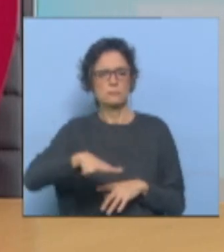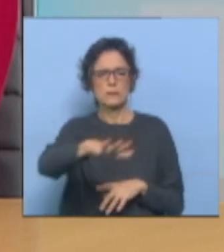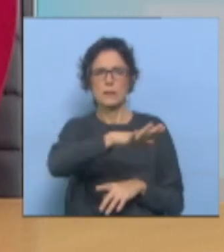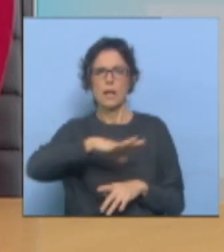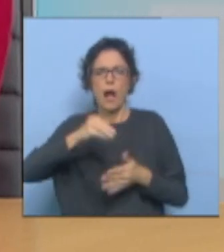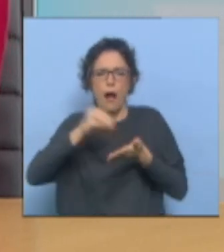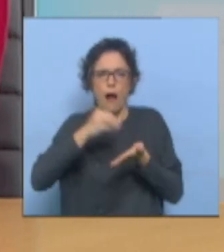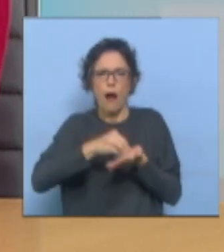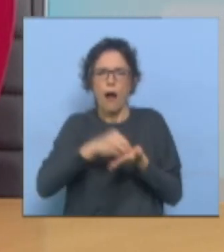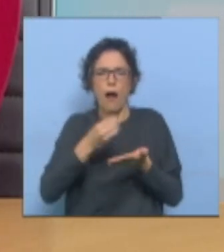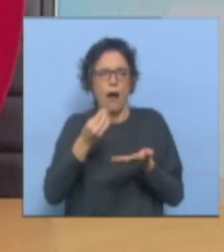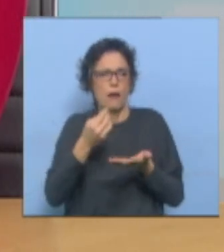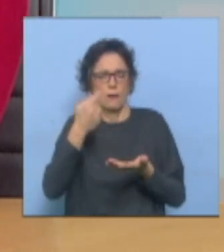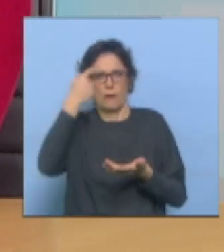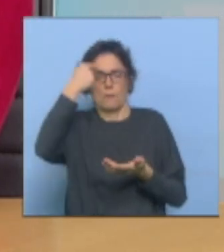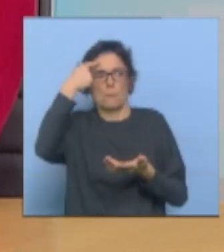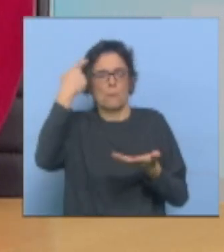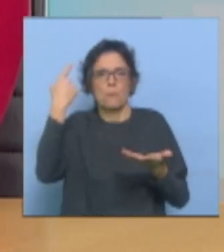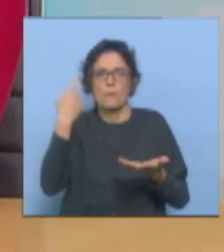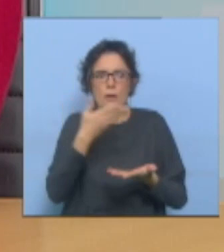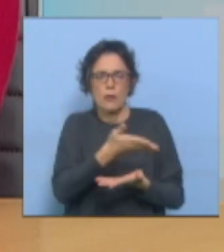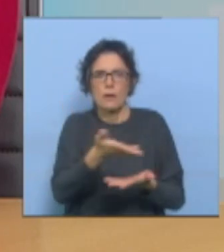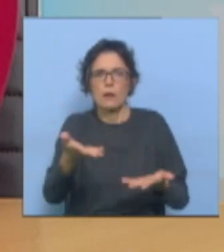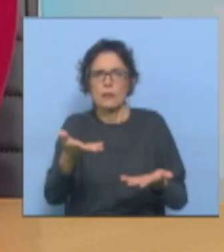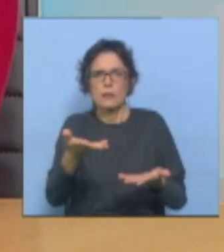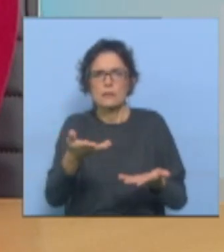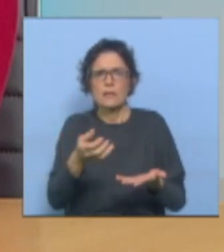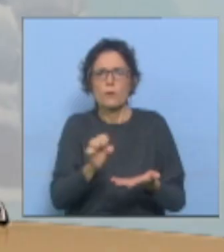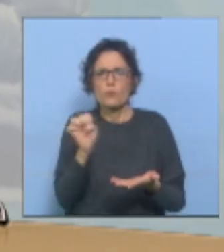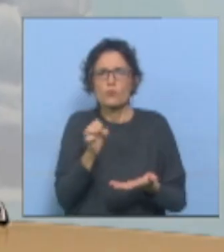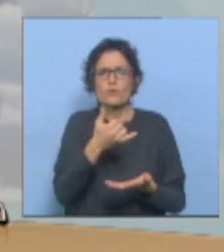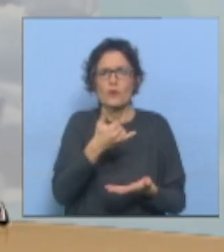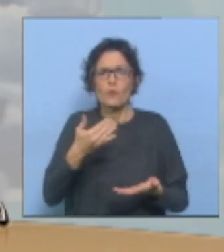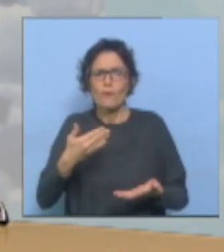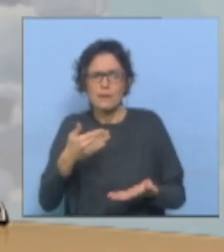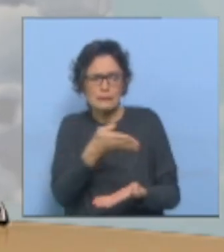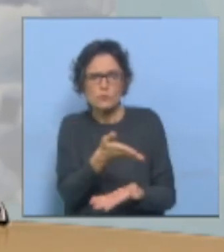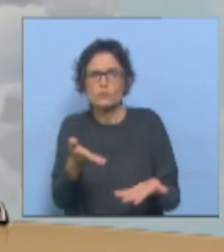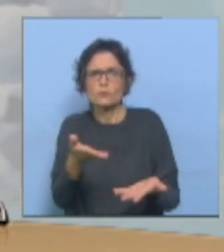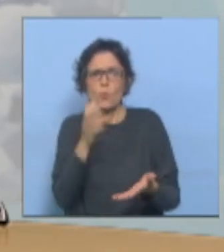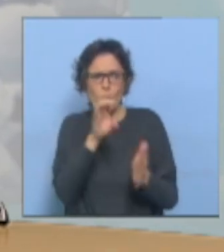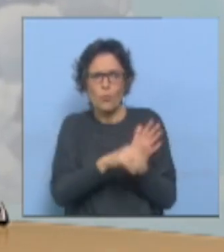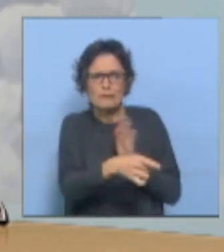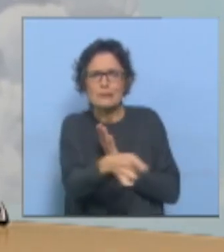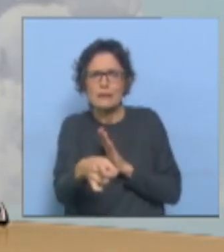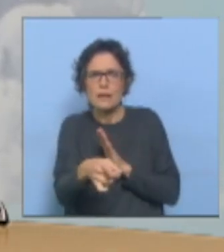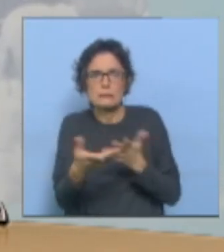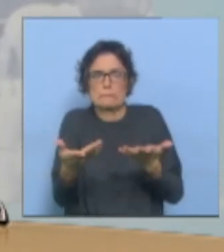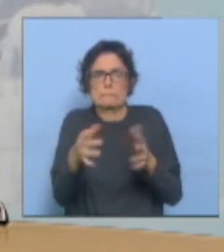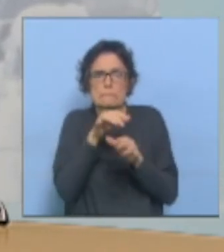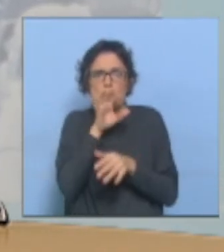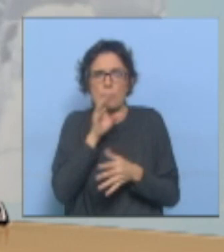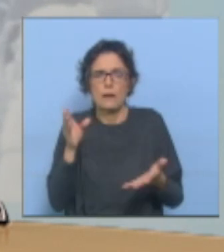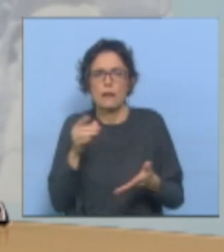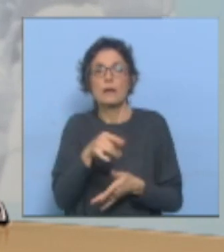faziam ideia que em pleno século XXI ainda havia gente a viver naquelas condições. Há de facto, muitas populações isoladas que vinham ser